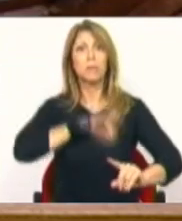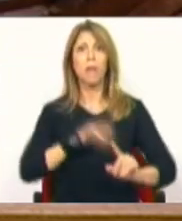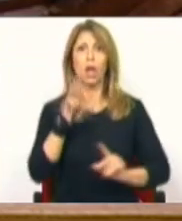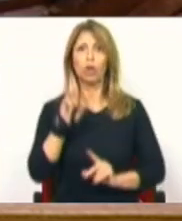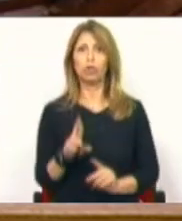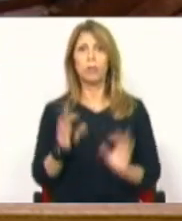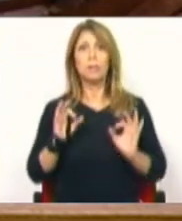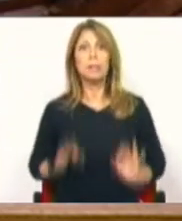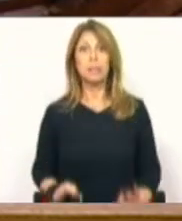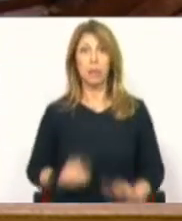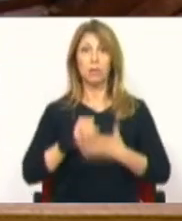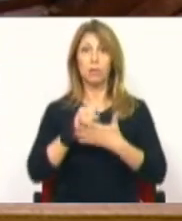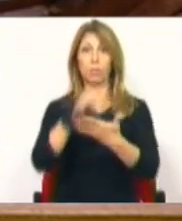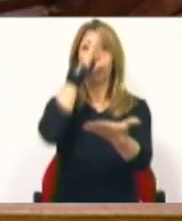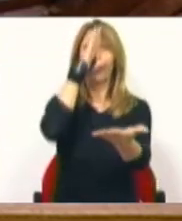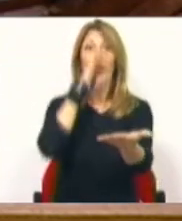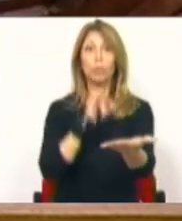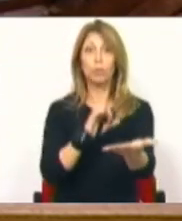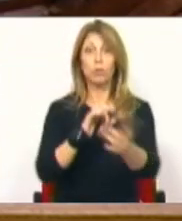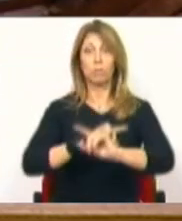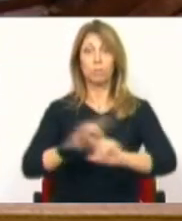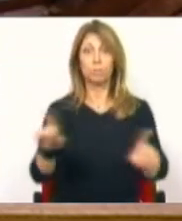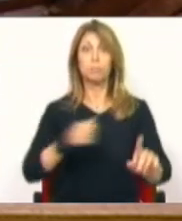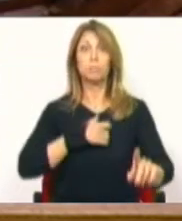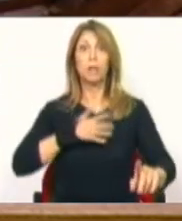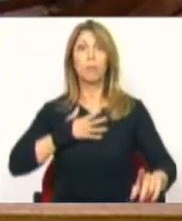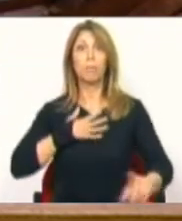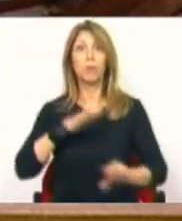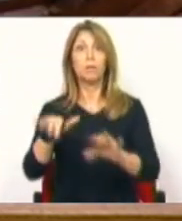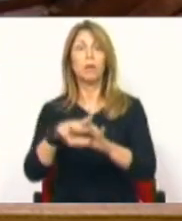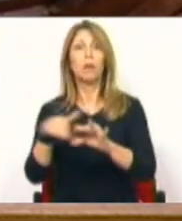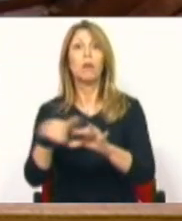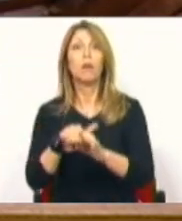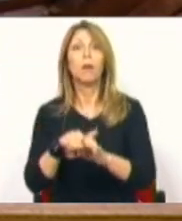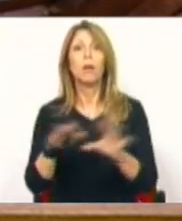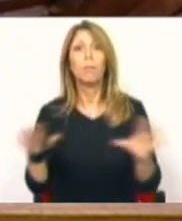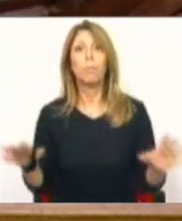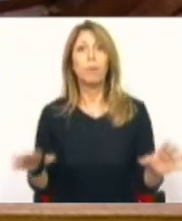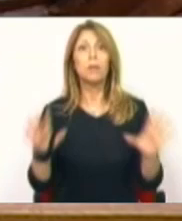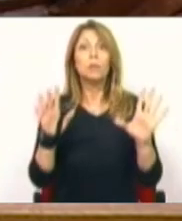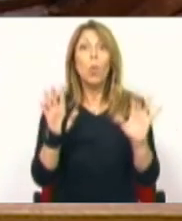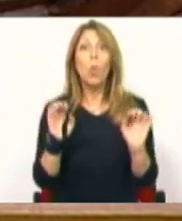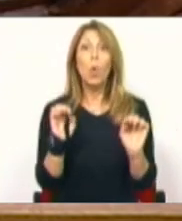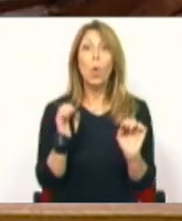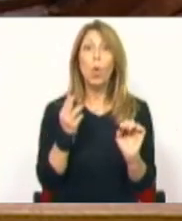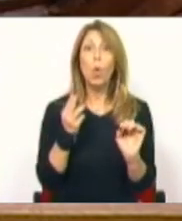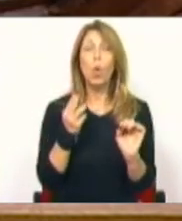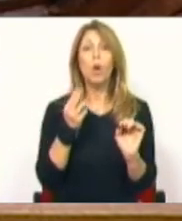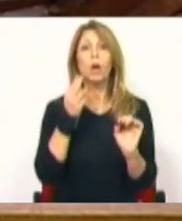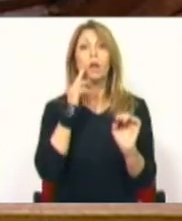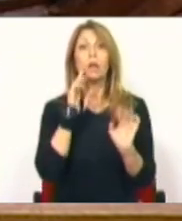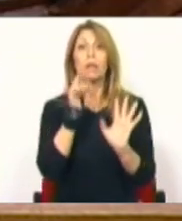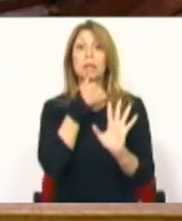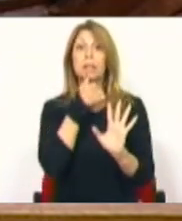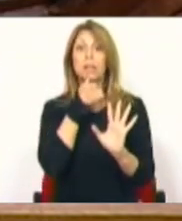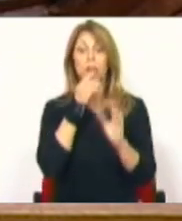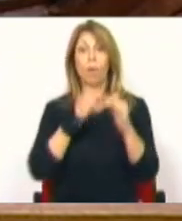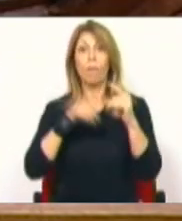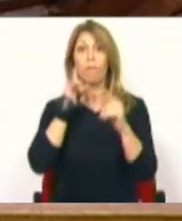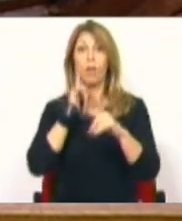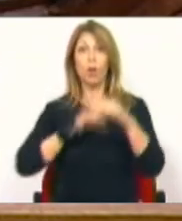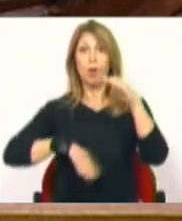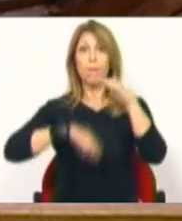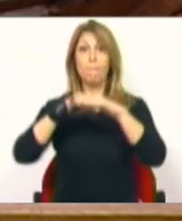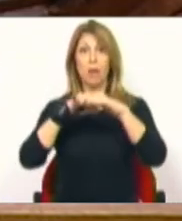apoios do Estado e impedindo que estas empresas participem de arrematações, ou então com o estabelecimento de leques salariais máximos,